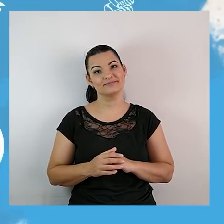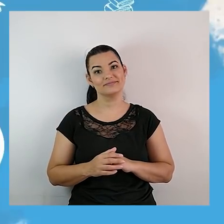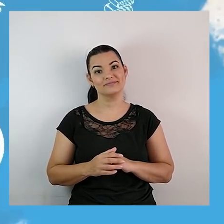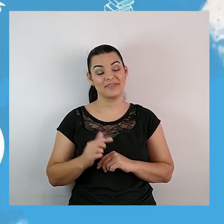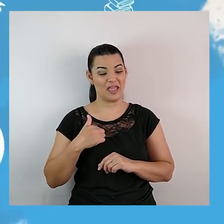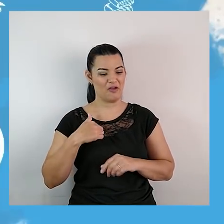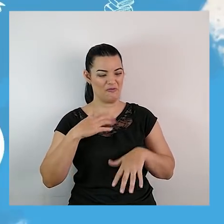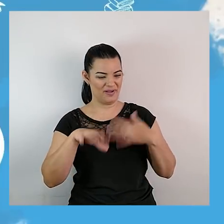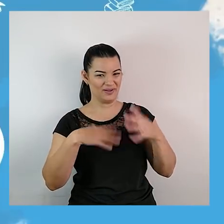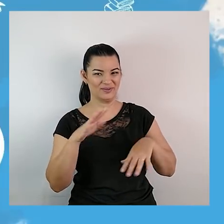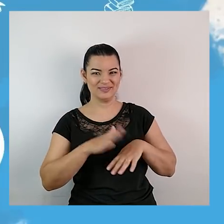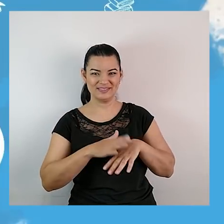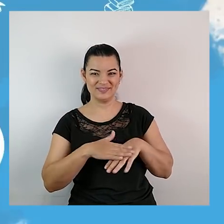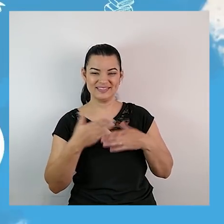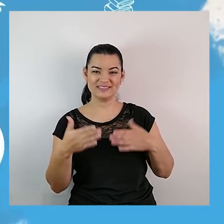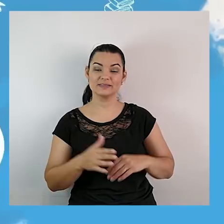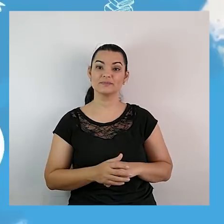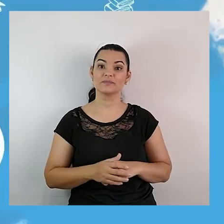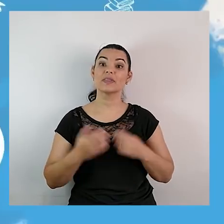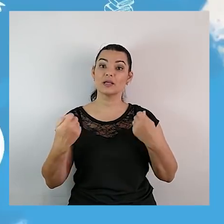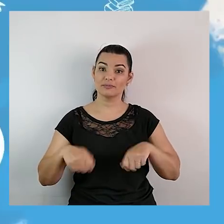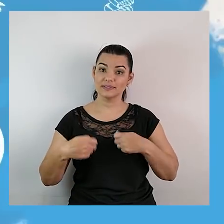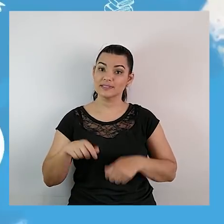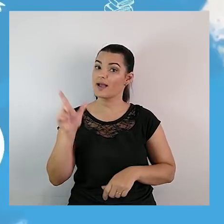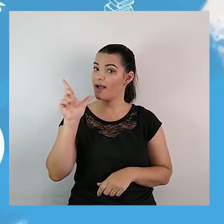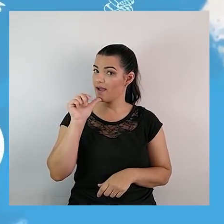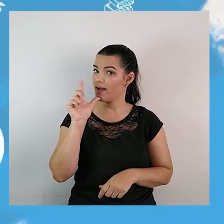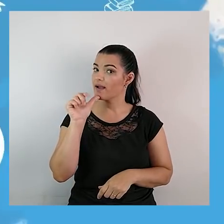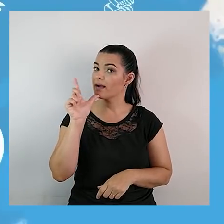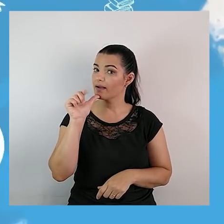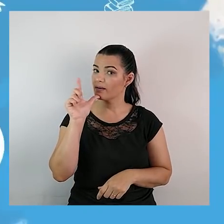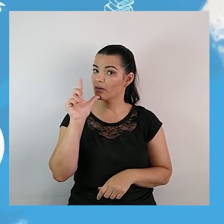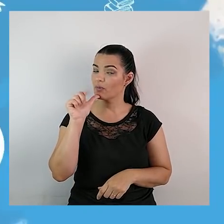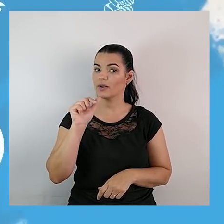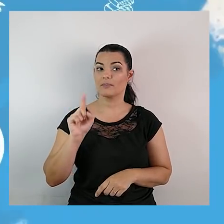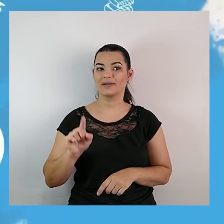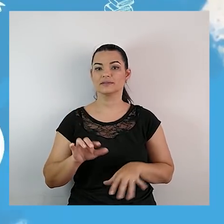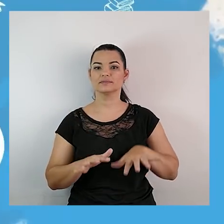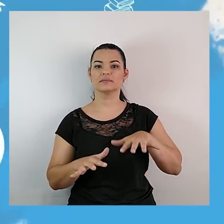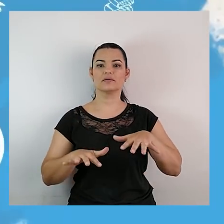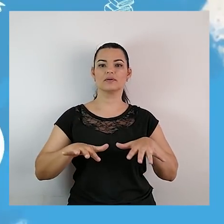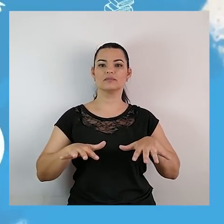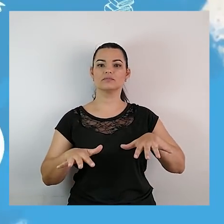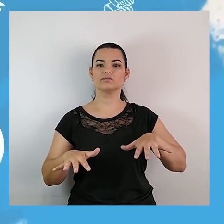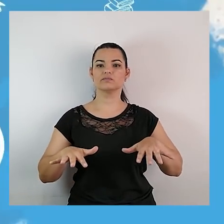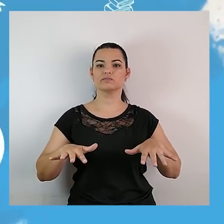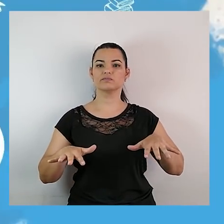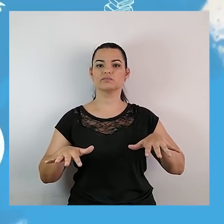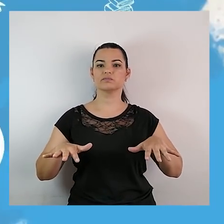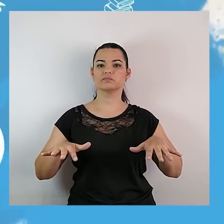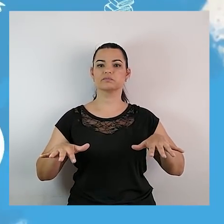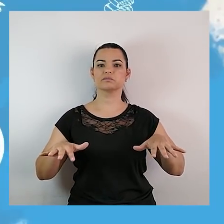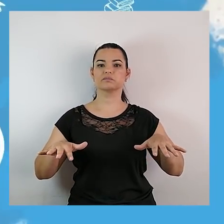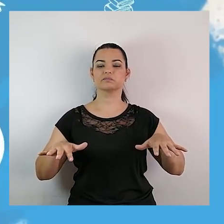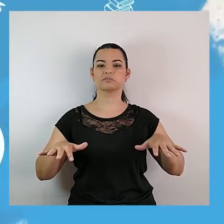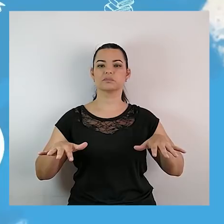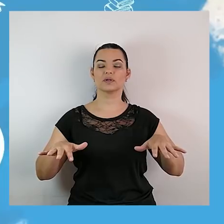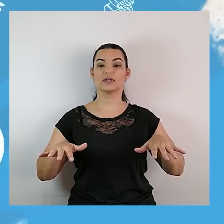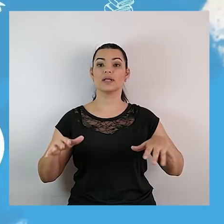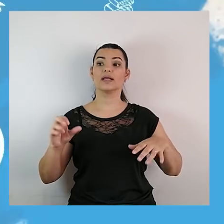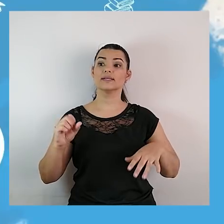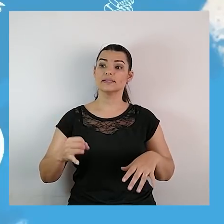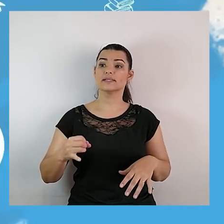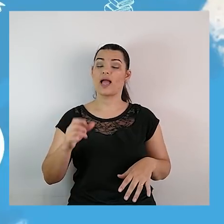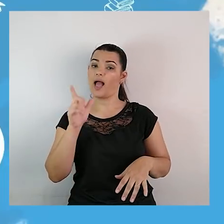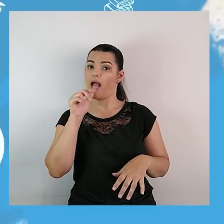Olha a bagunça que a Pro fez. Precisa de água parada. Então, se eu não tenho água